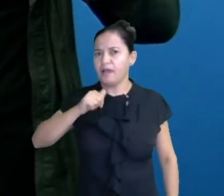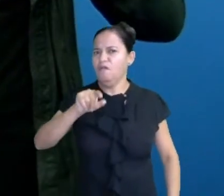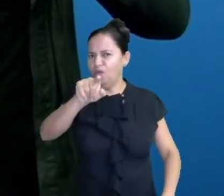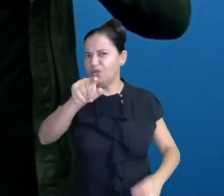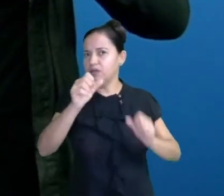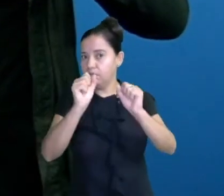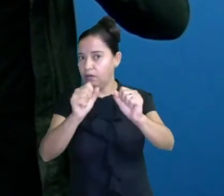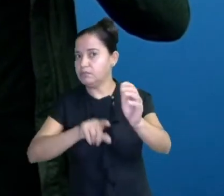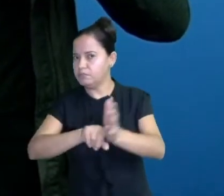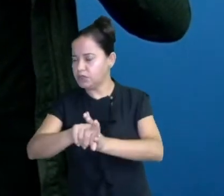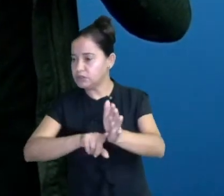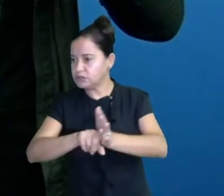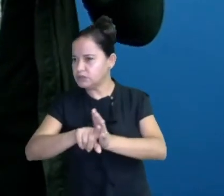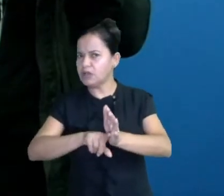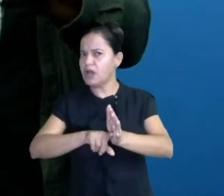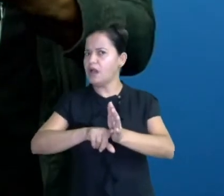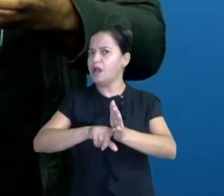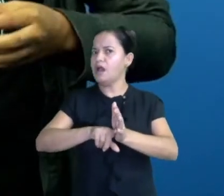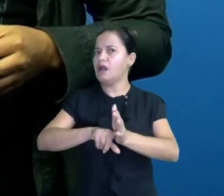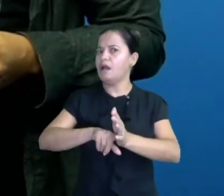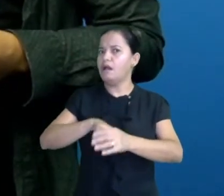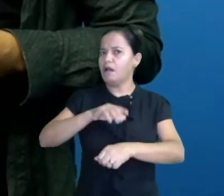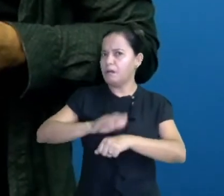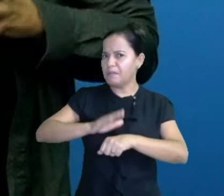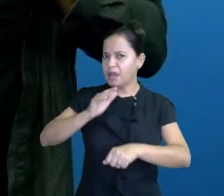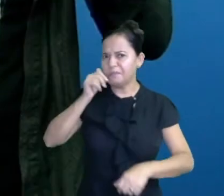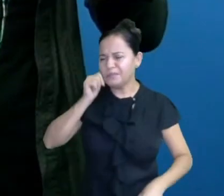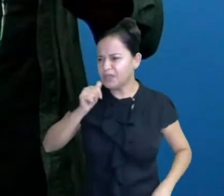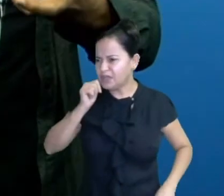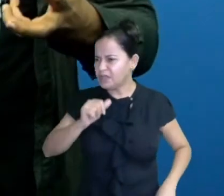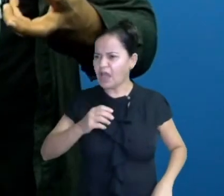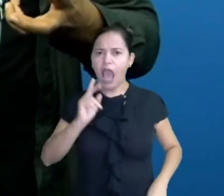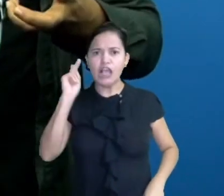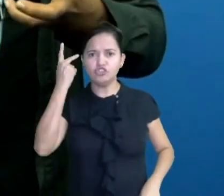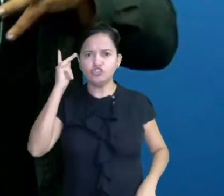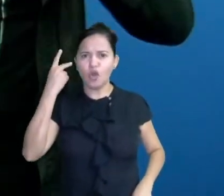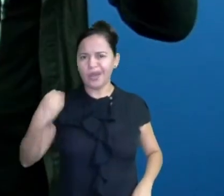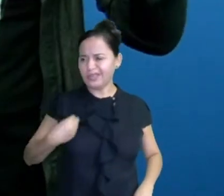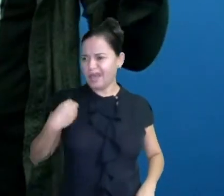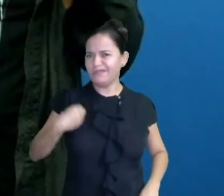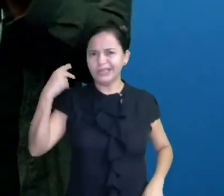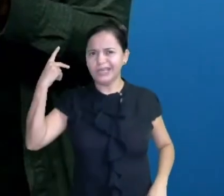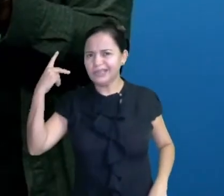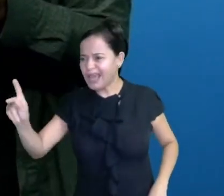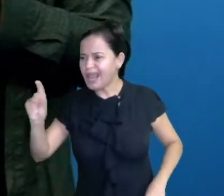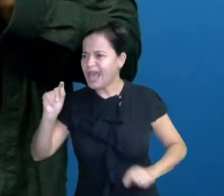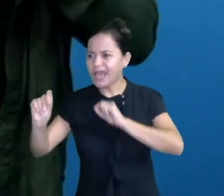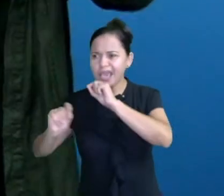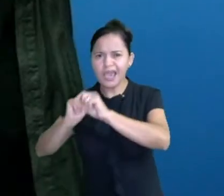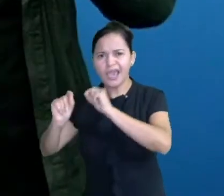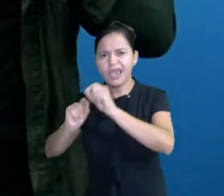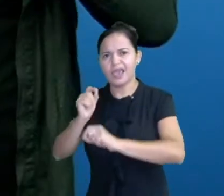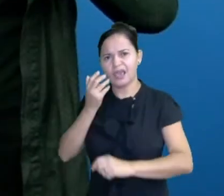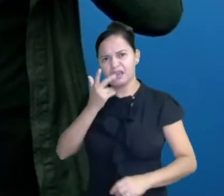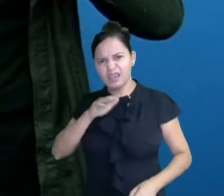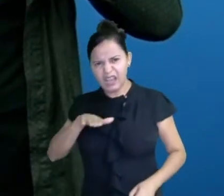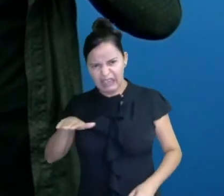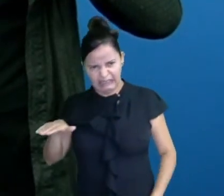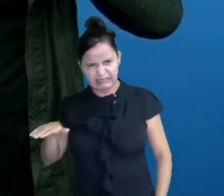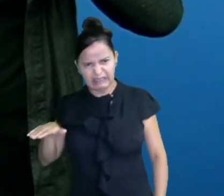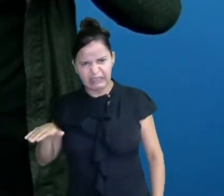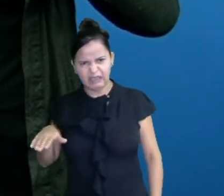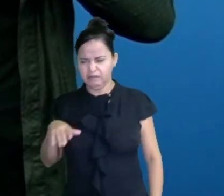pesquisarem mais e até se apropriar mais de quem é ela, a história de vida dela, quem é essa criança, eu convido a você a fazer